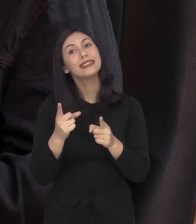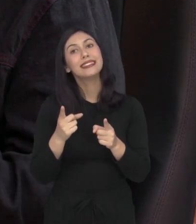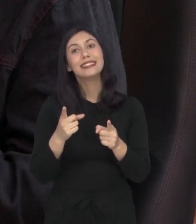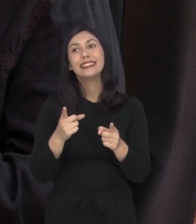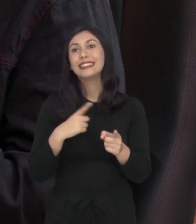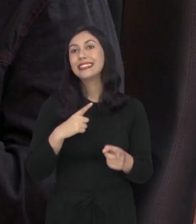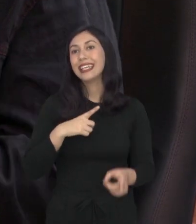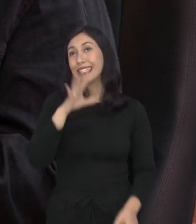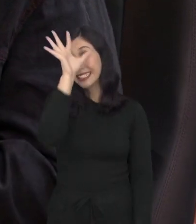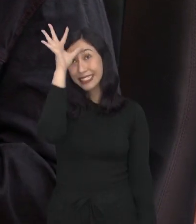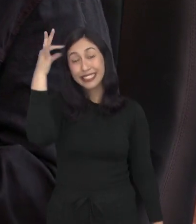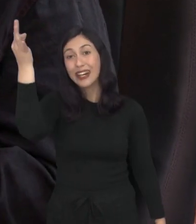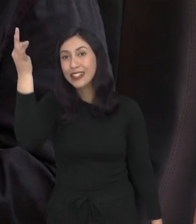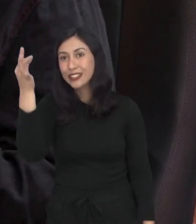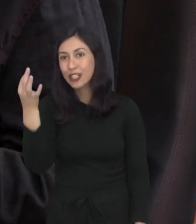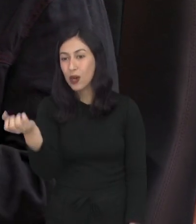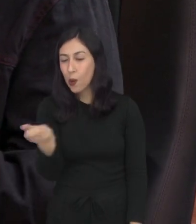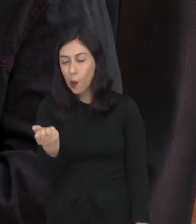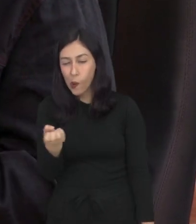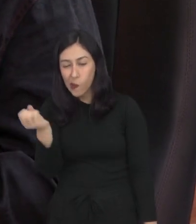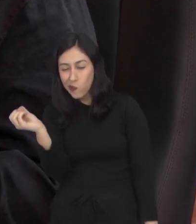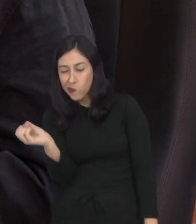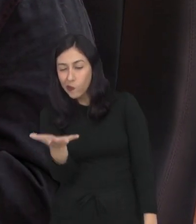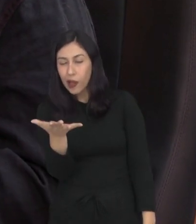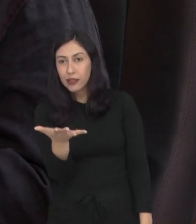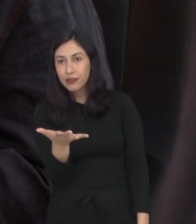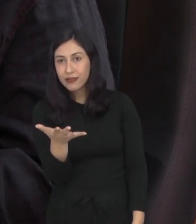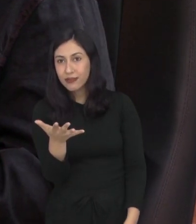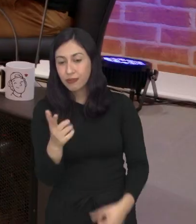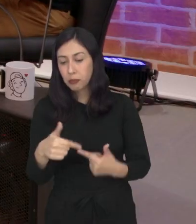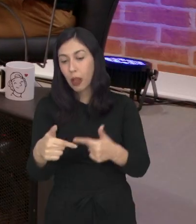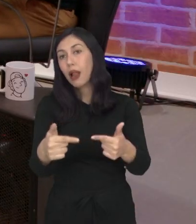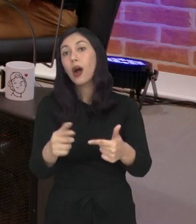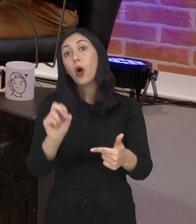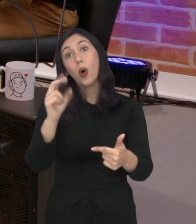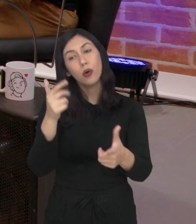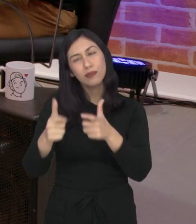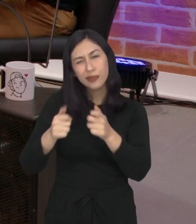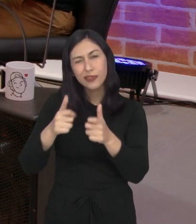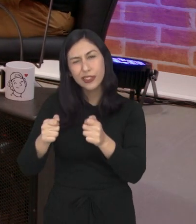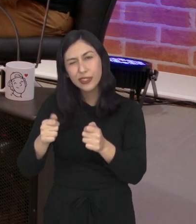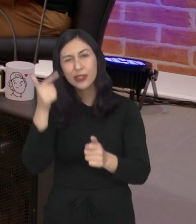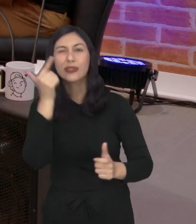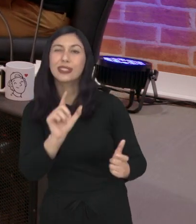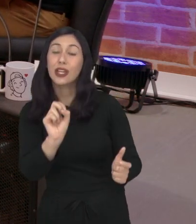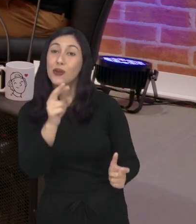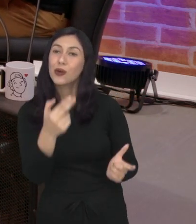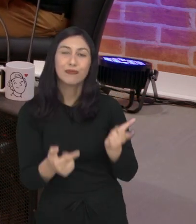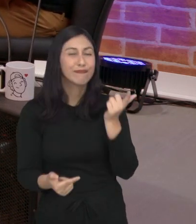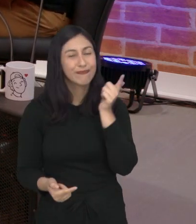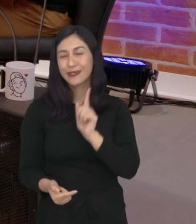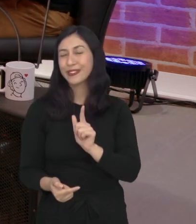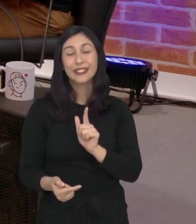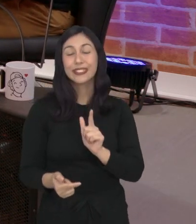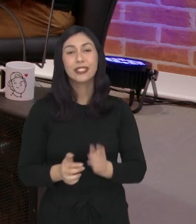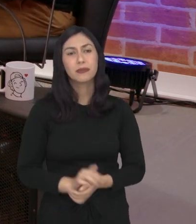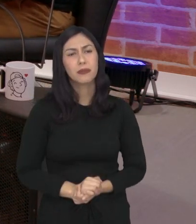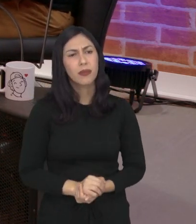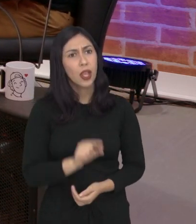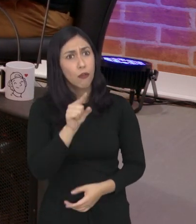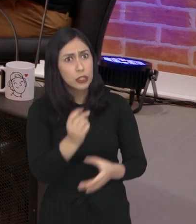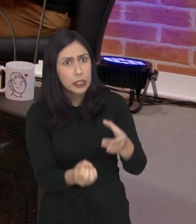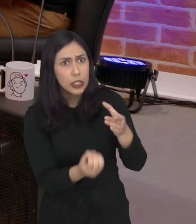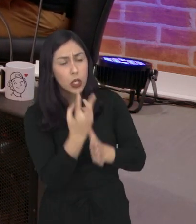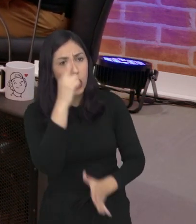dos dados, ou se for no videogame, com a sorte de você acertar ou não, entendeu? Pode crer, nesse lance de você que falou que criou a história, enfim,